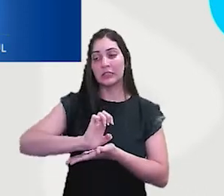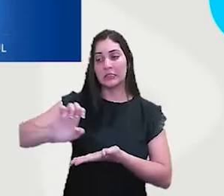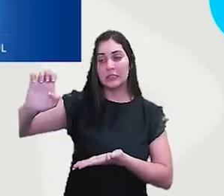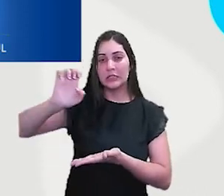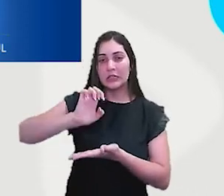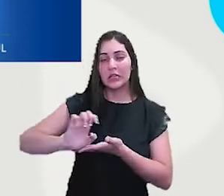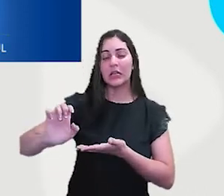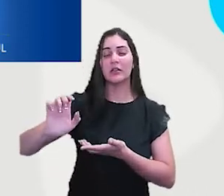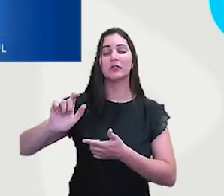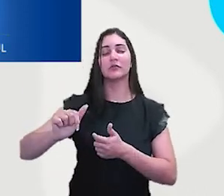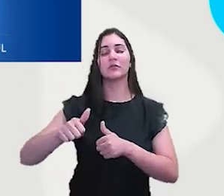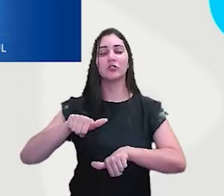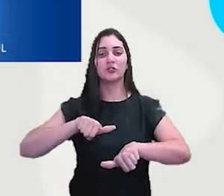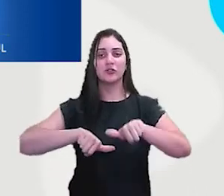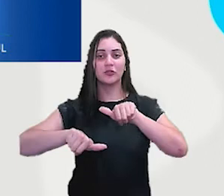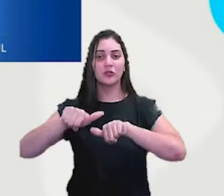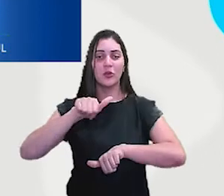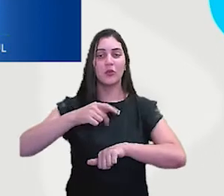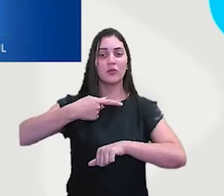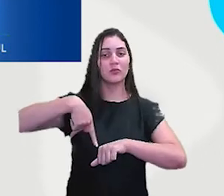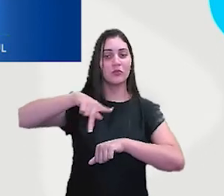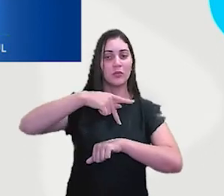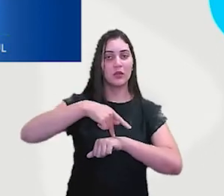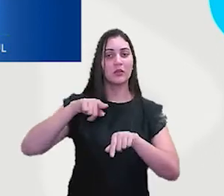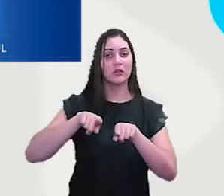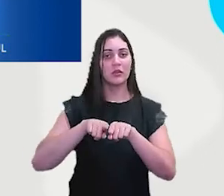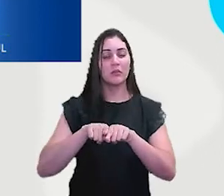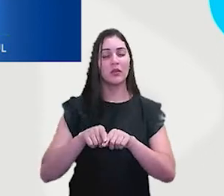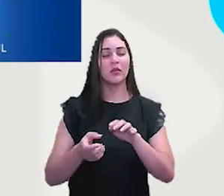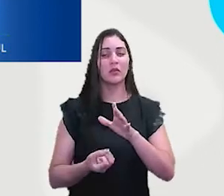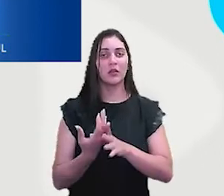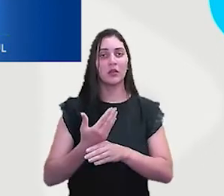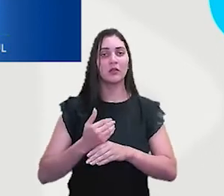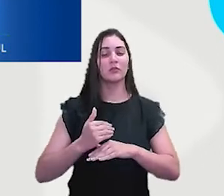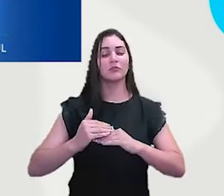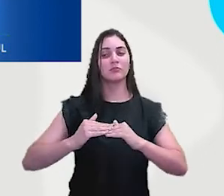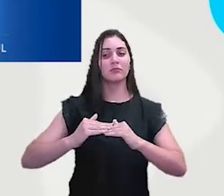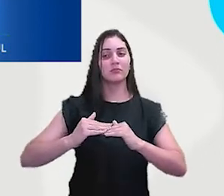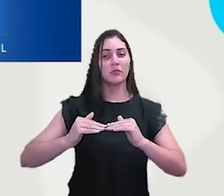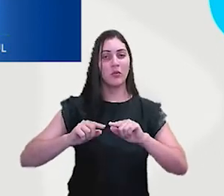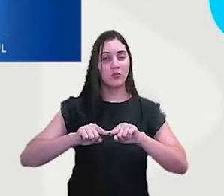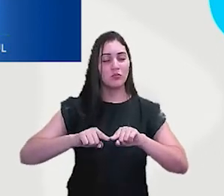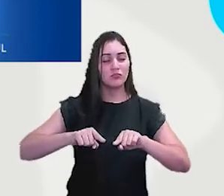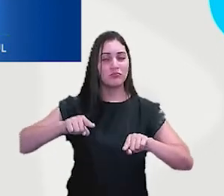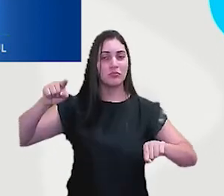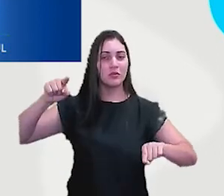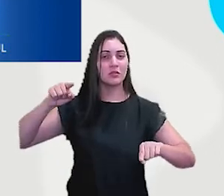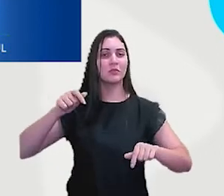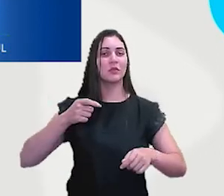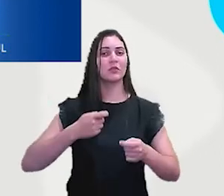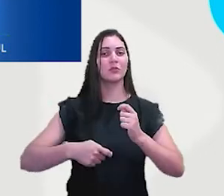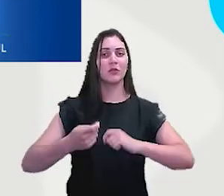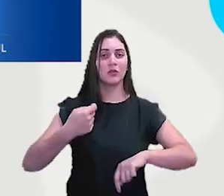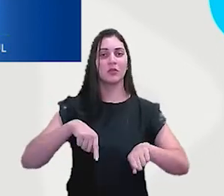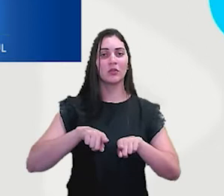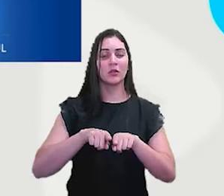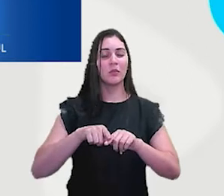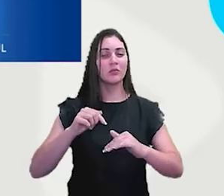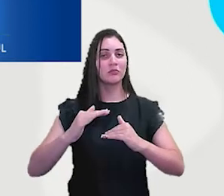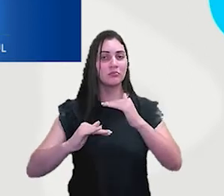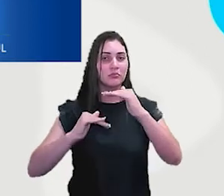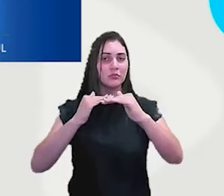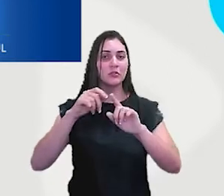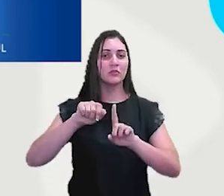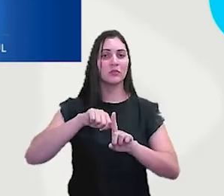comerciais entre os países membros, promovendo o crescimento econômico e, em consequência, o desenvolvimento